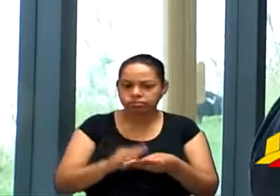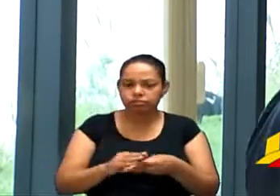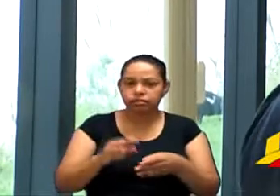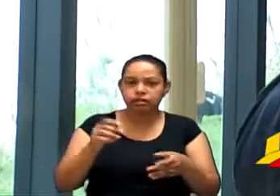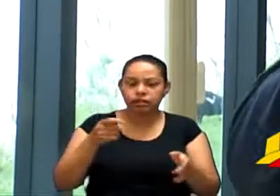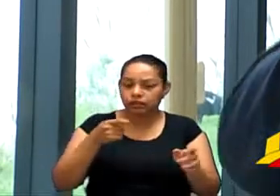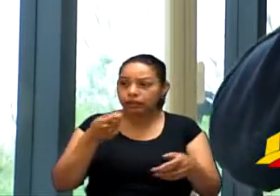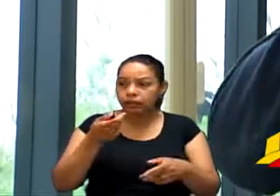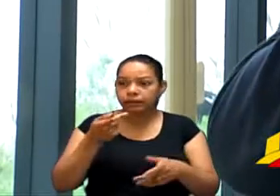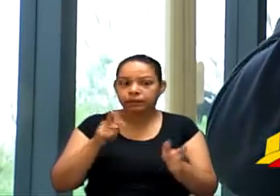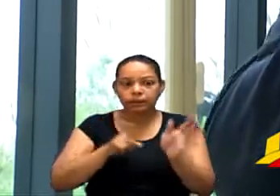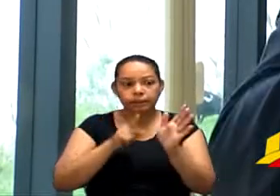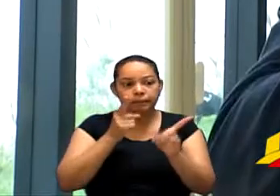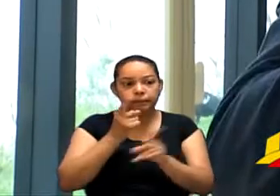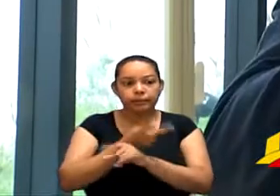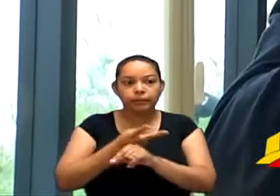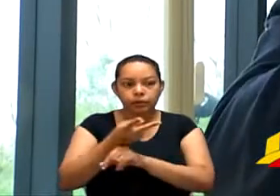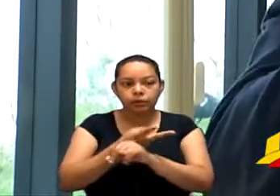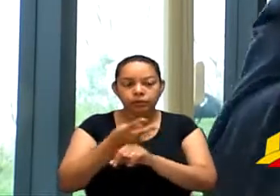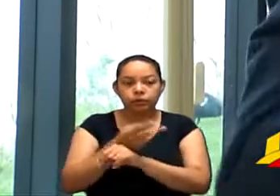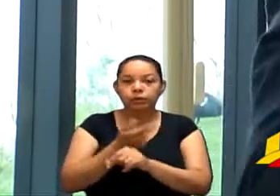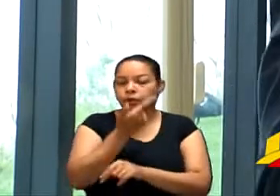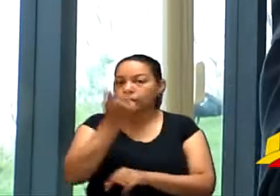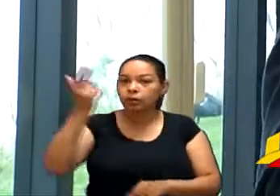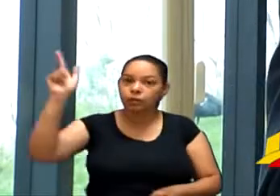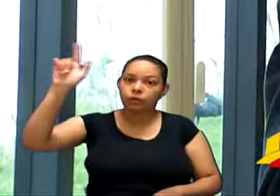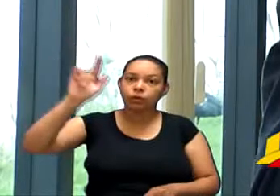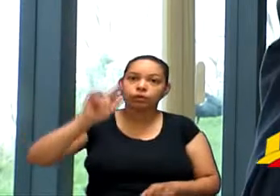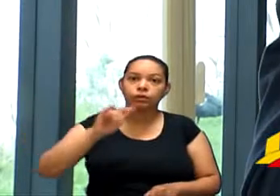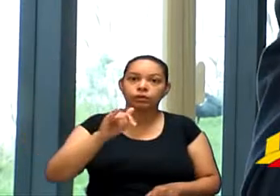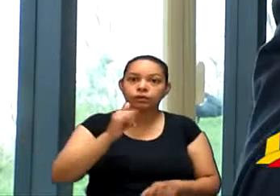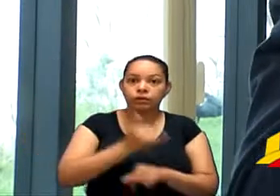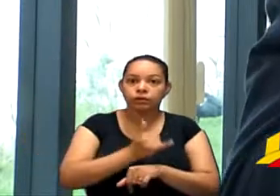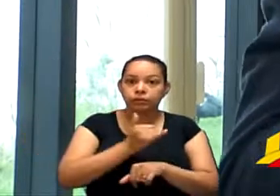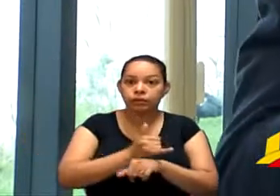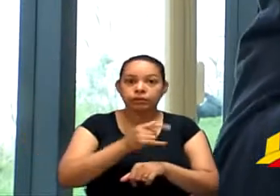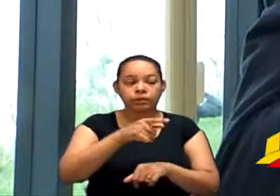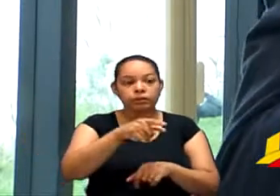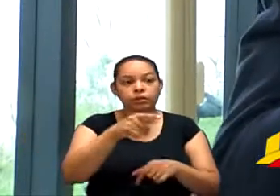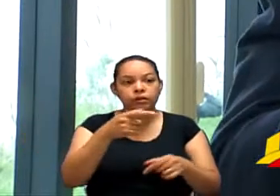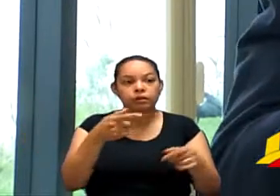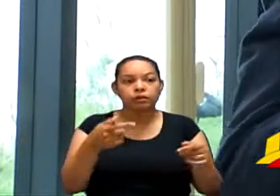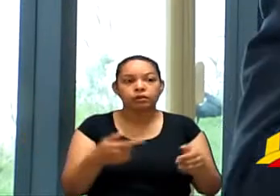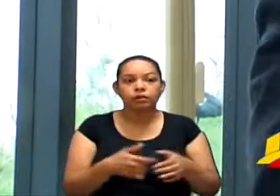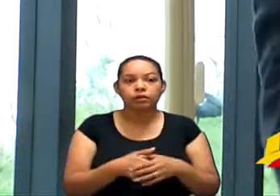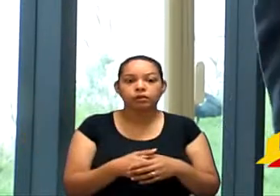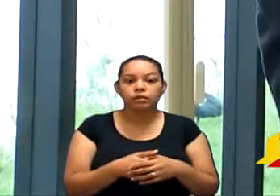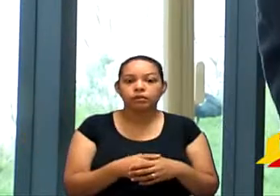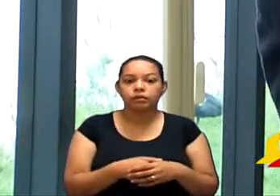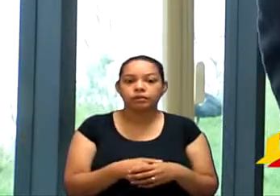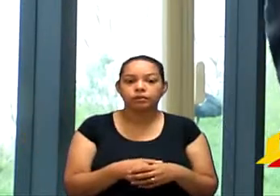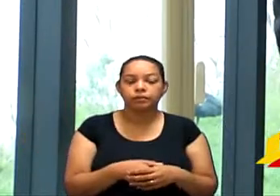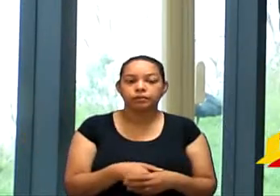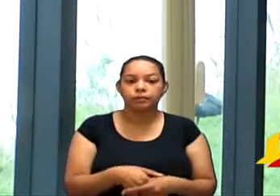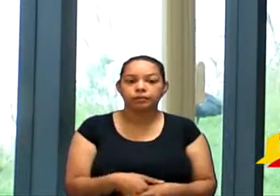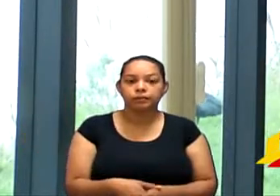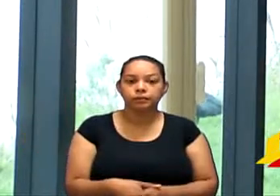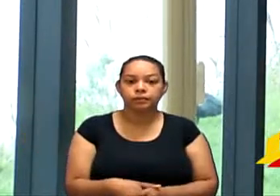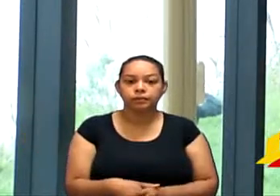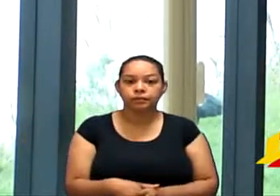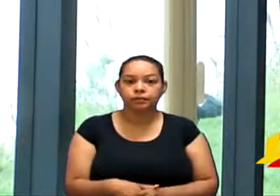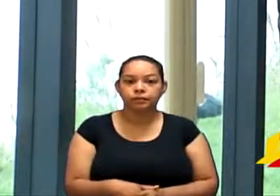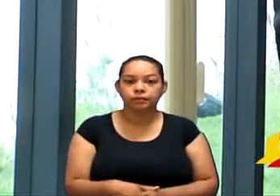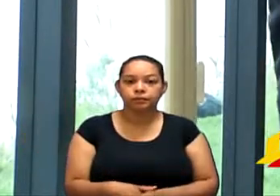informações eu vou falar no meu caso eu não fui relator o Luis Santos foi o relator mas ele é como nunca da mesma forma que eu da mesma forma